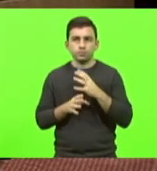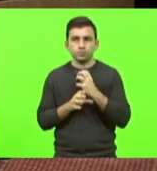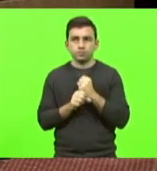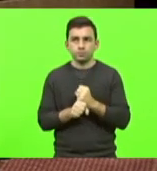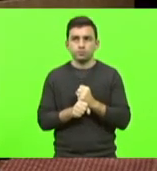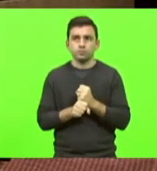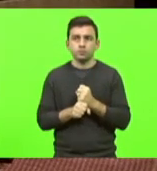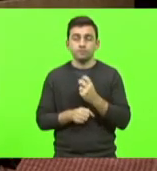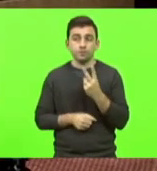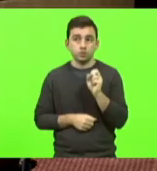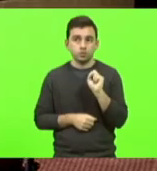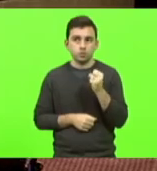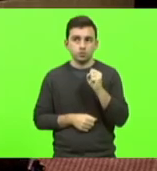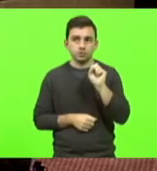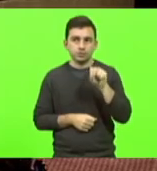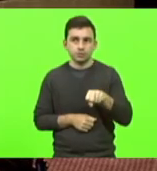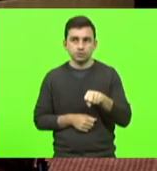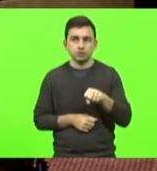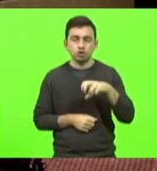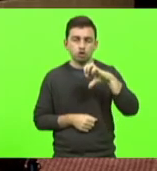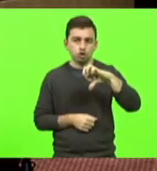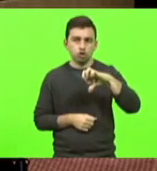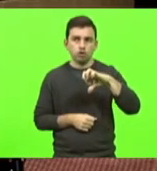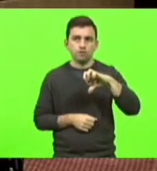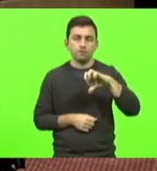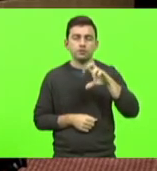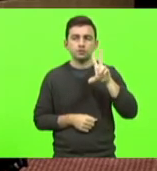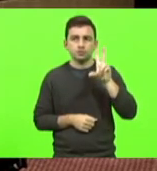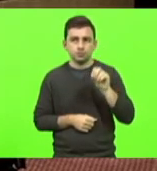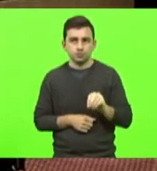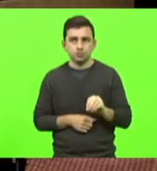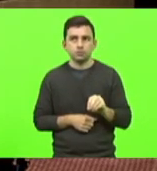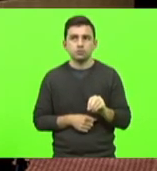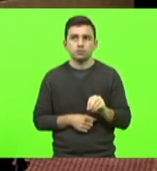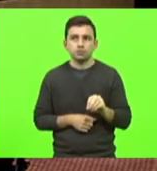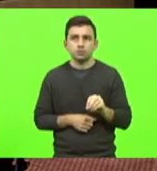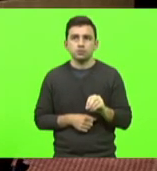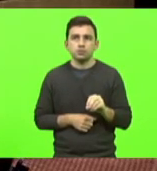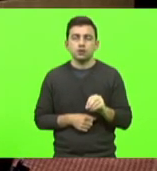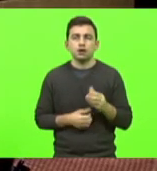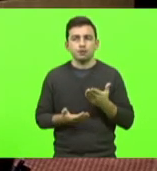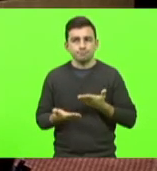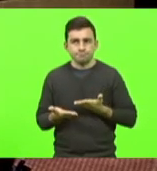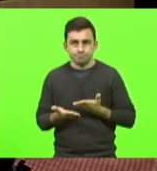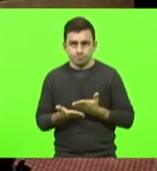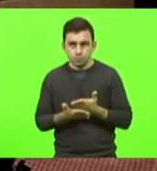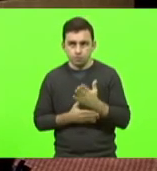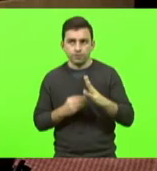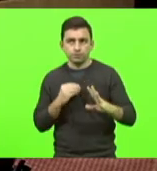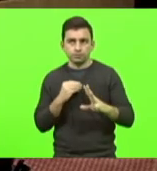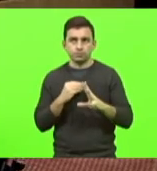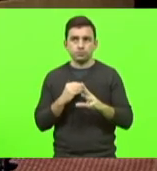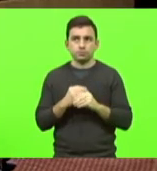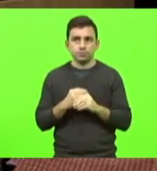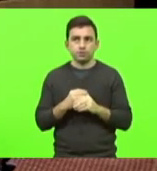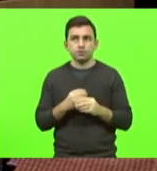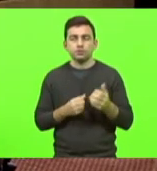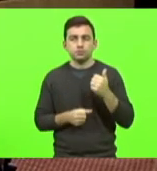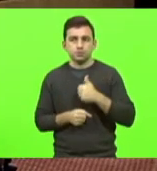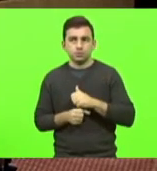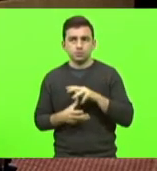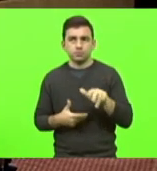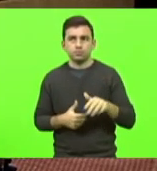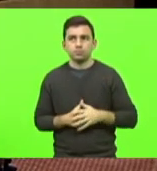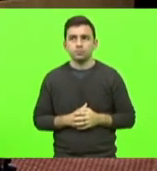28 votos sim nove votos não está aprovado a emenda substitutiva Global